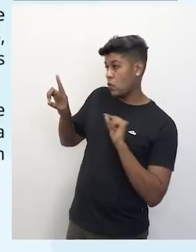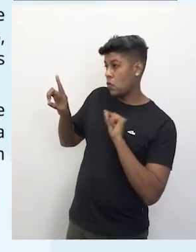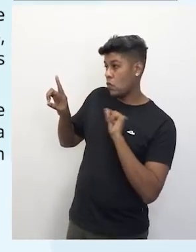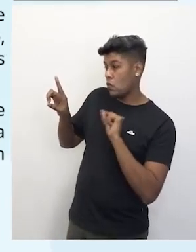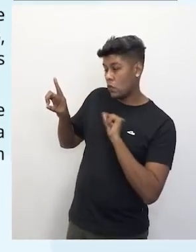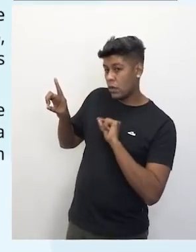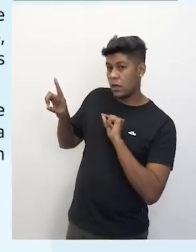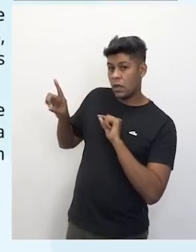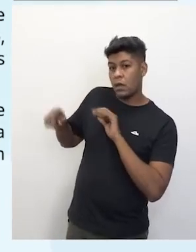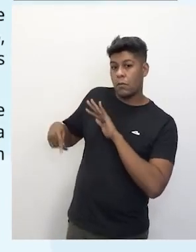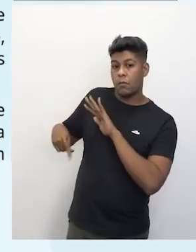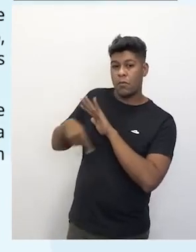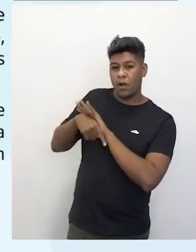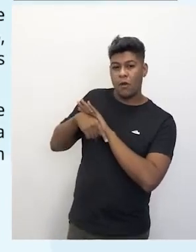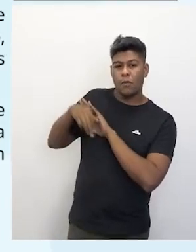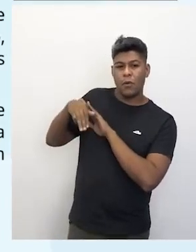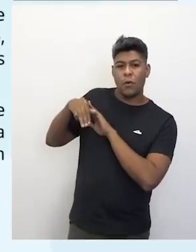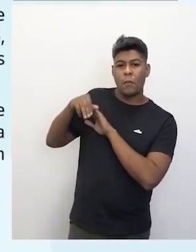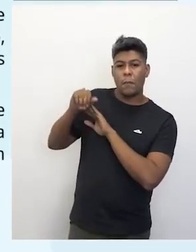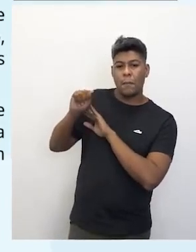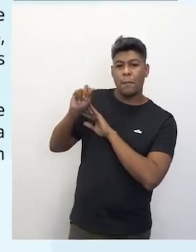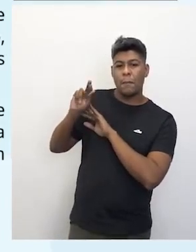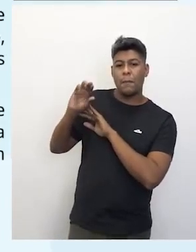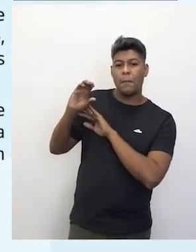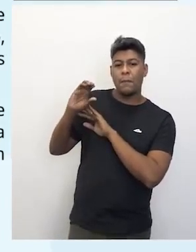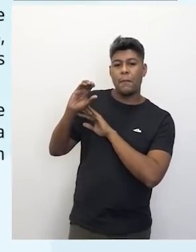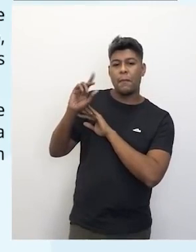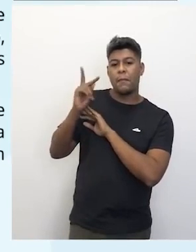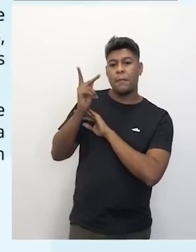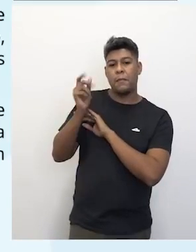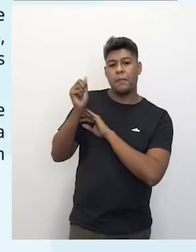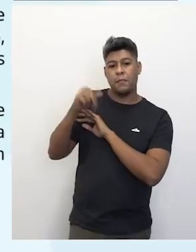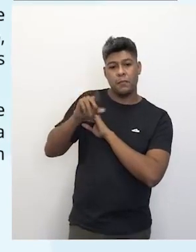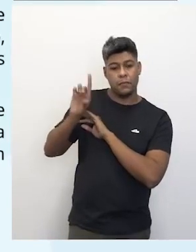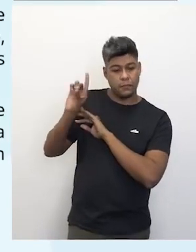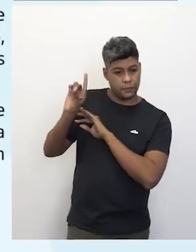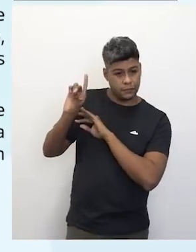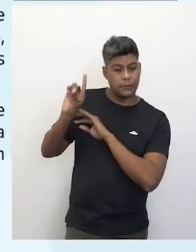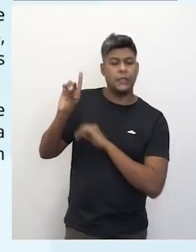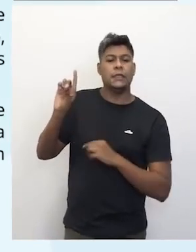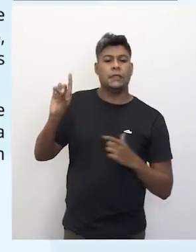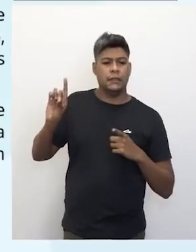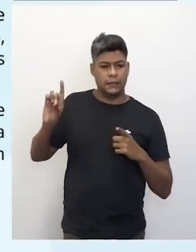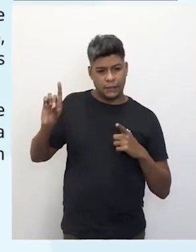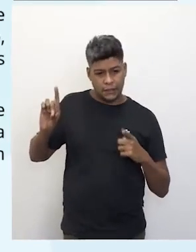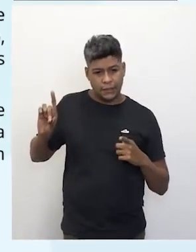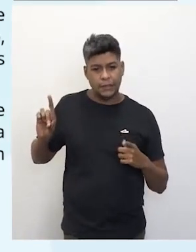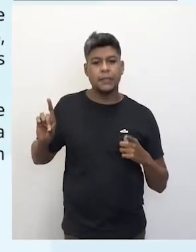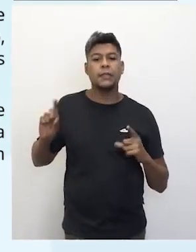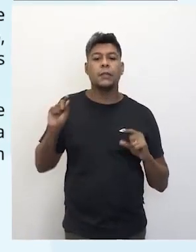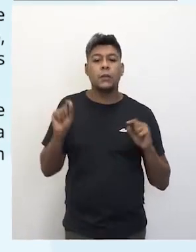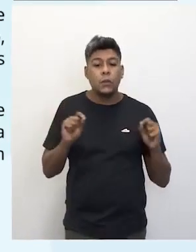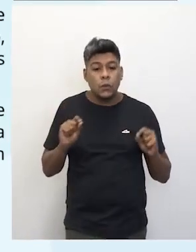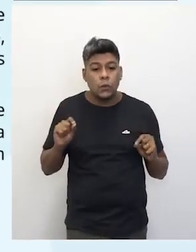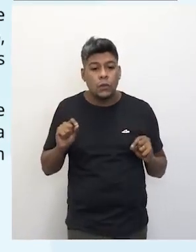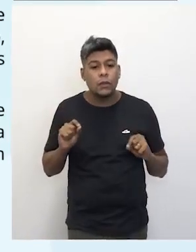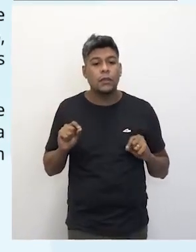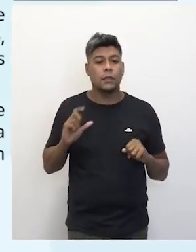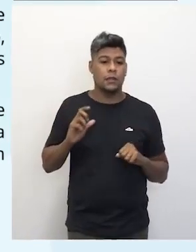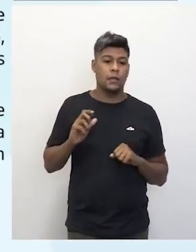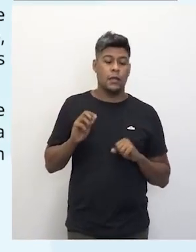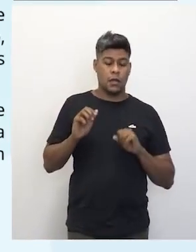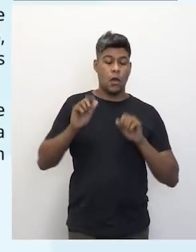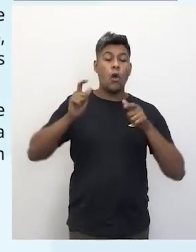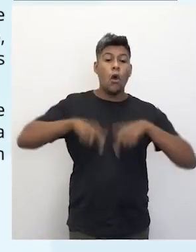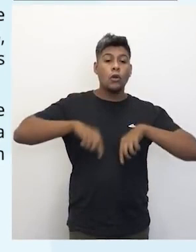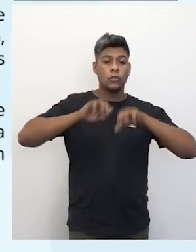questão do aval do marchand, que eu expliquei lá atrás. Então, sempre que você tem um marchand, que geralmente também acaba sendo curador de museus,